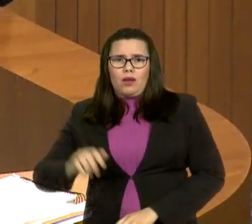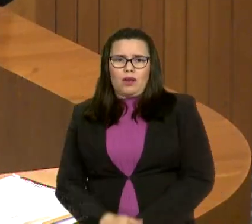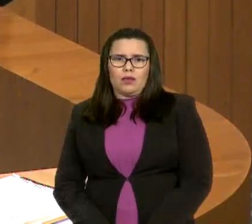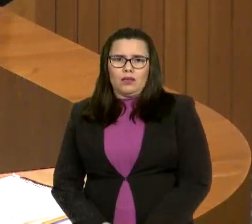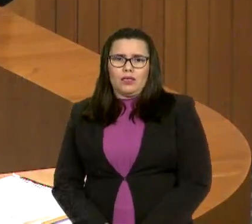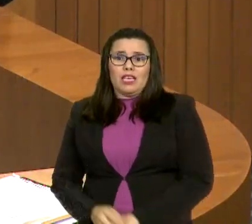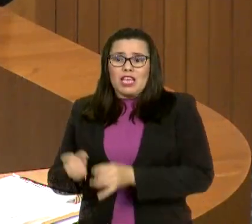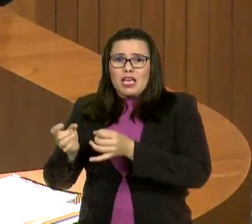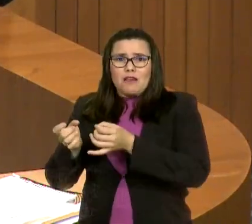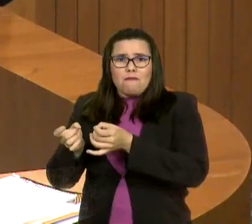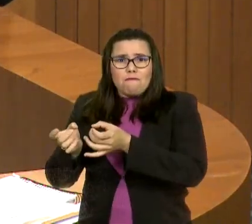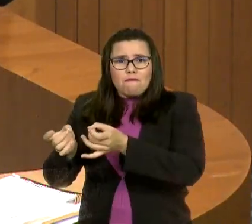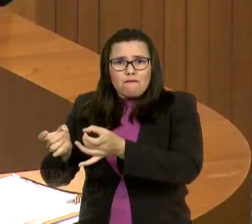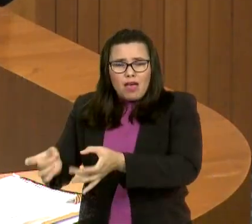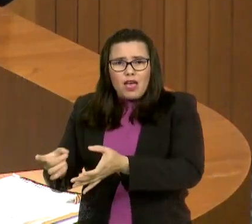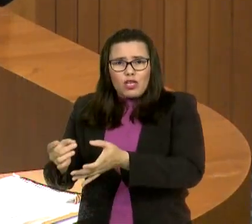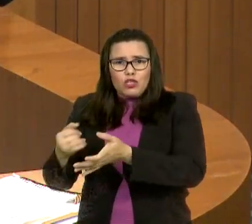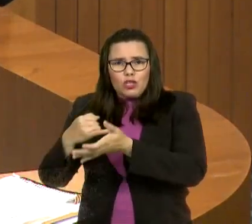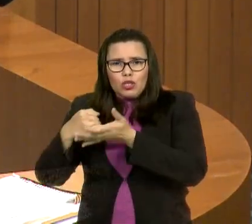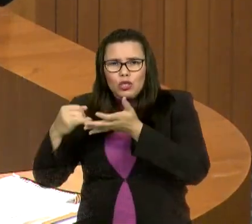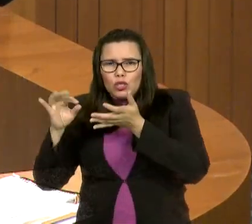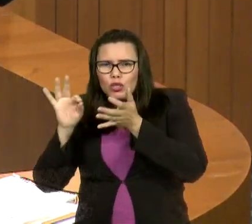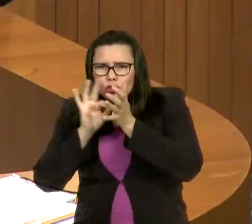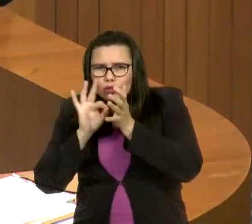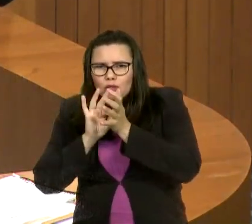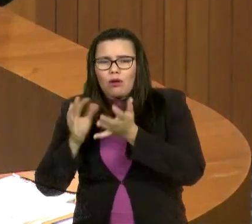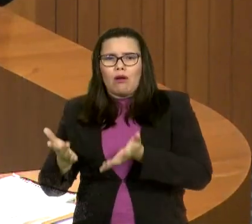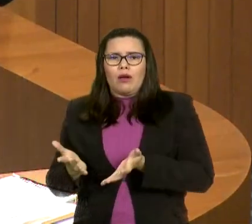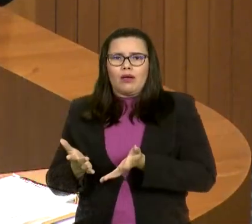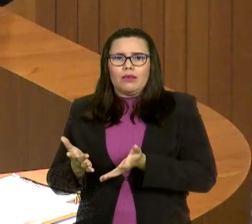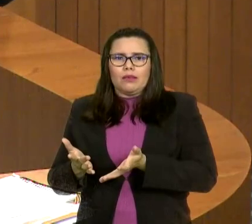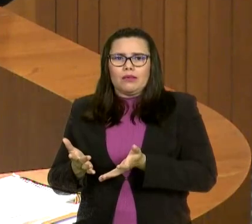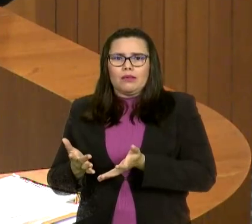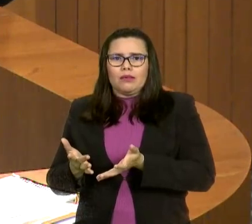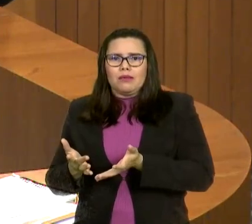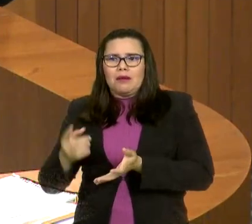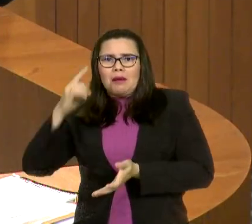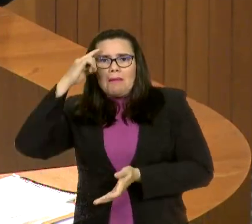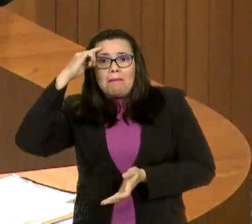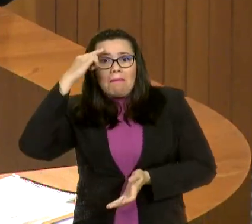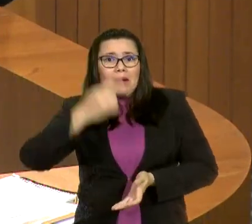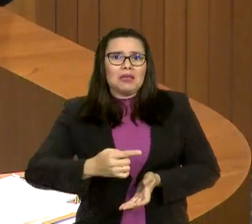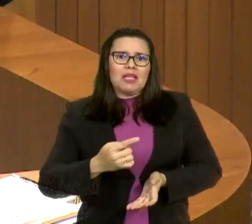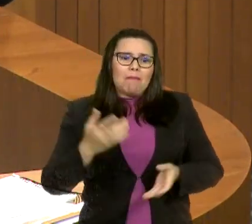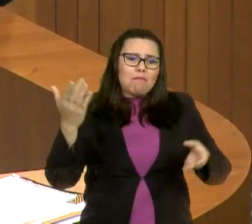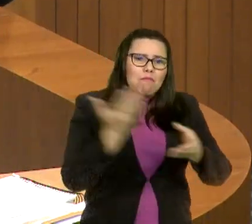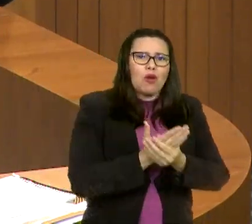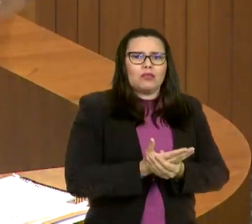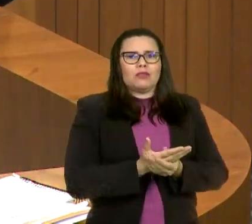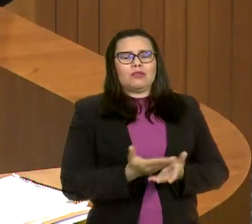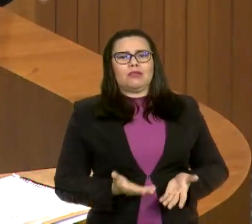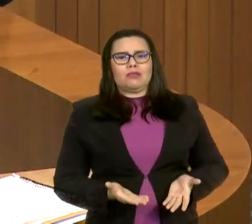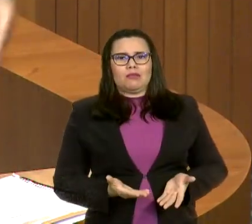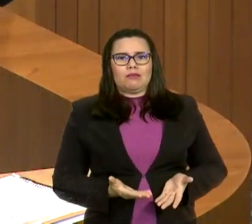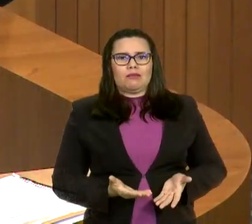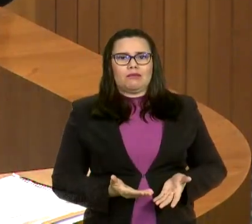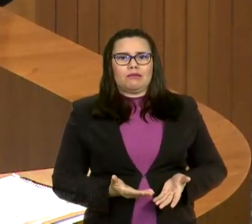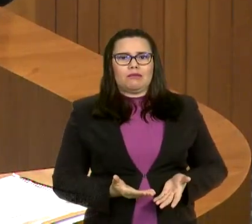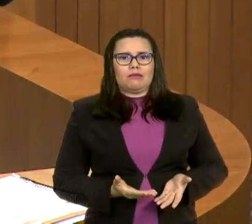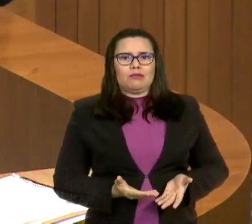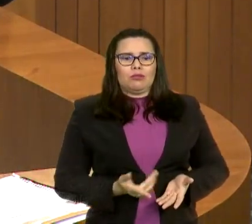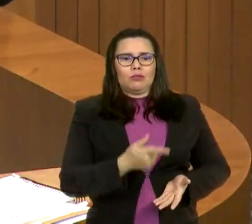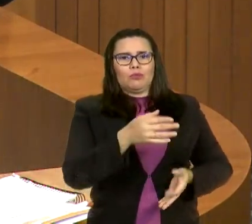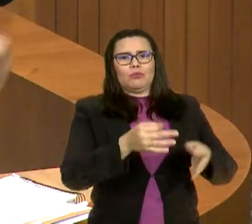Marcola, criminoso. PCC, deputado Wellington. Olha que ponto chegou esse país. MST está